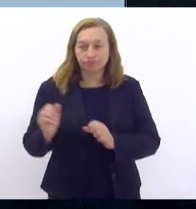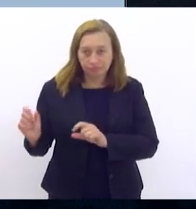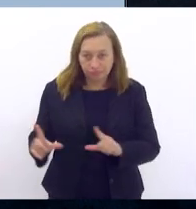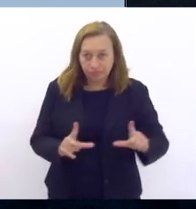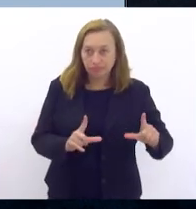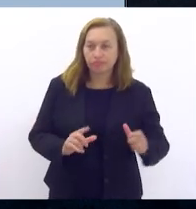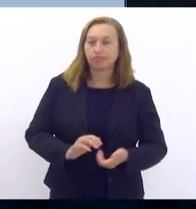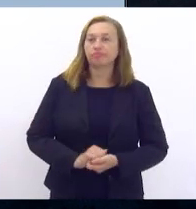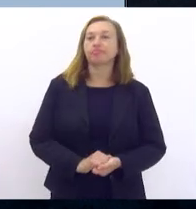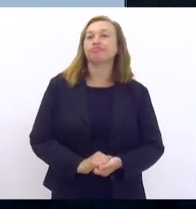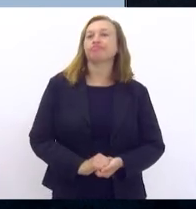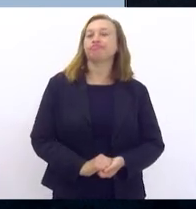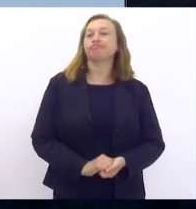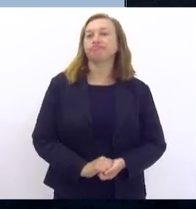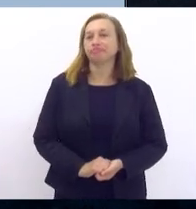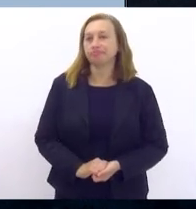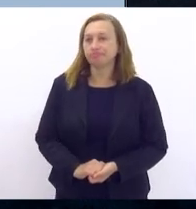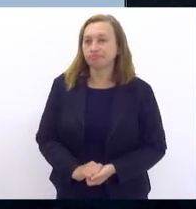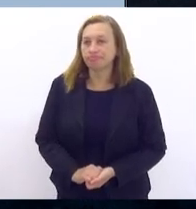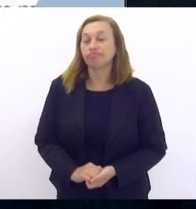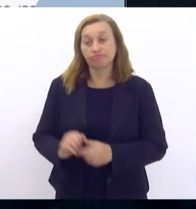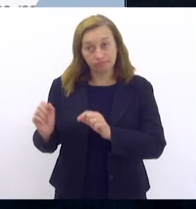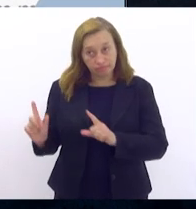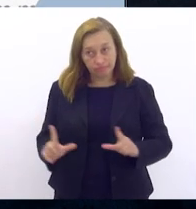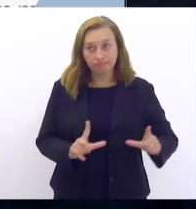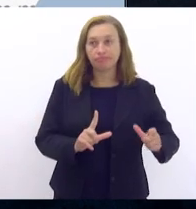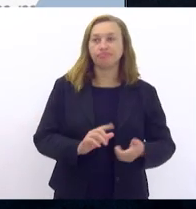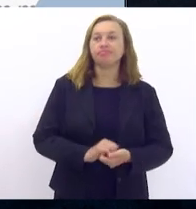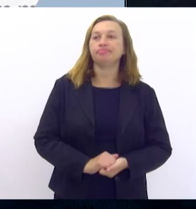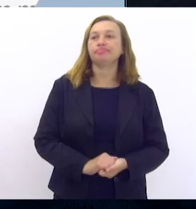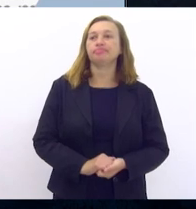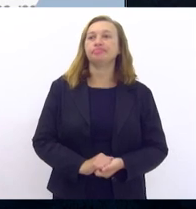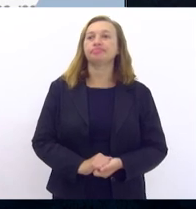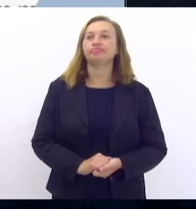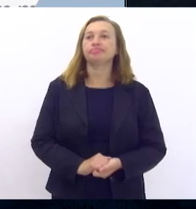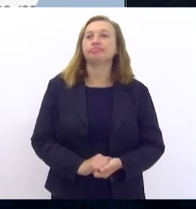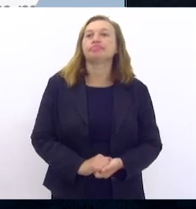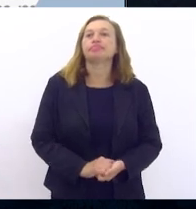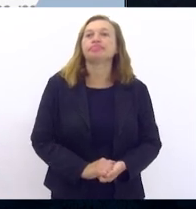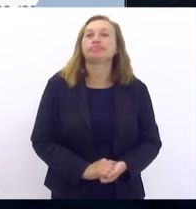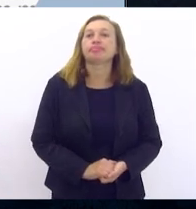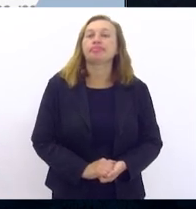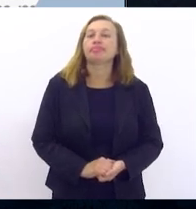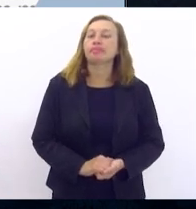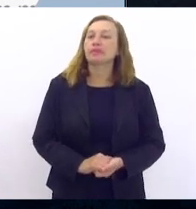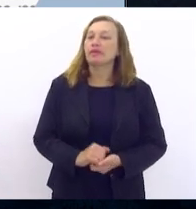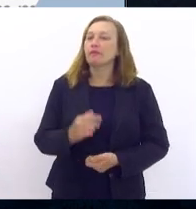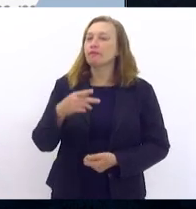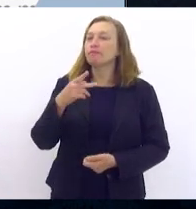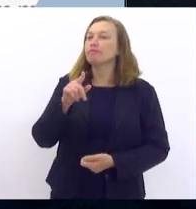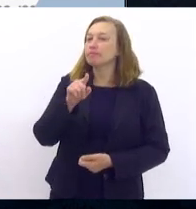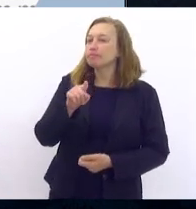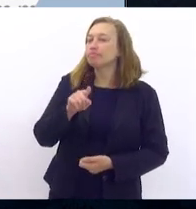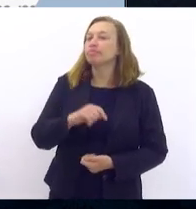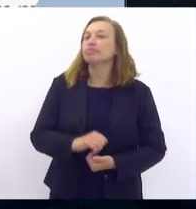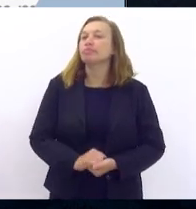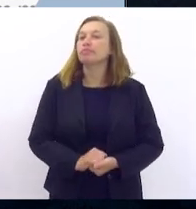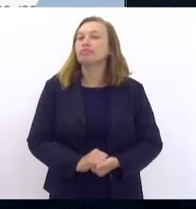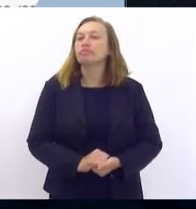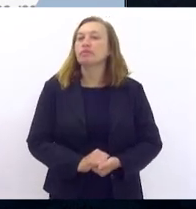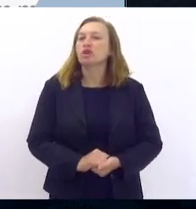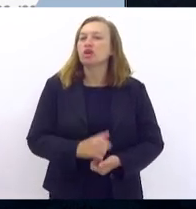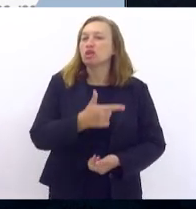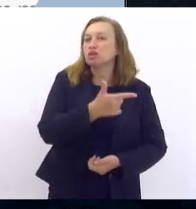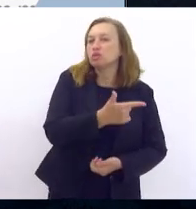um pouquinho por favor pode passar E aí eu queria dar uma paradinha aí que é enfim